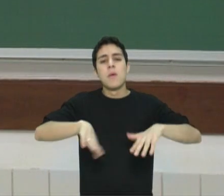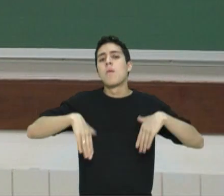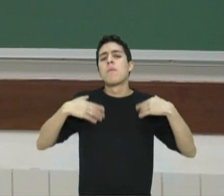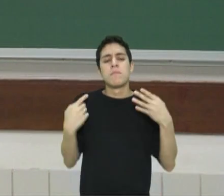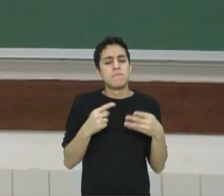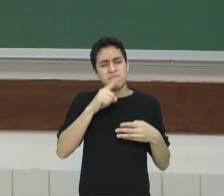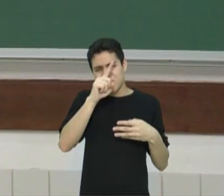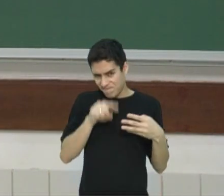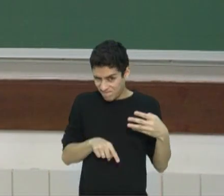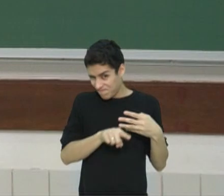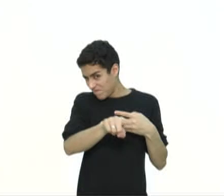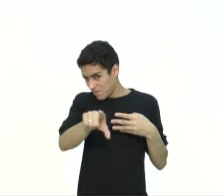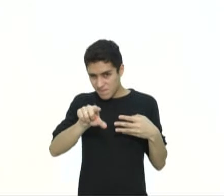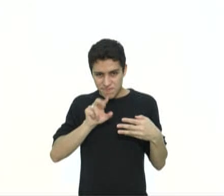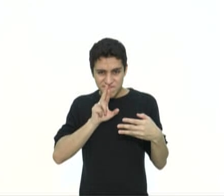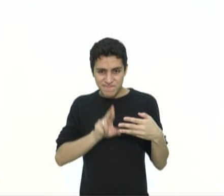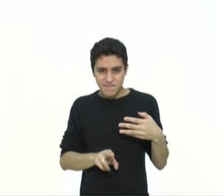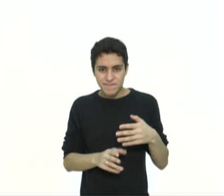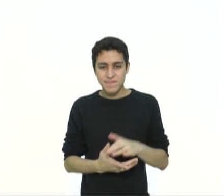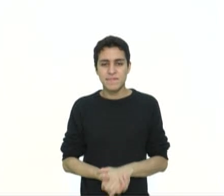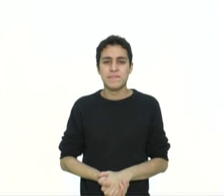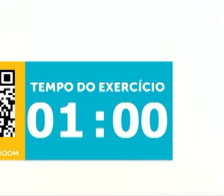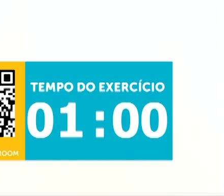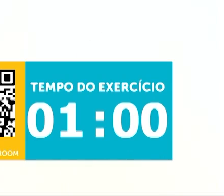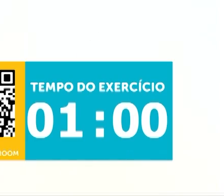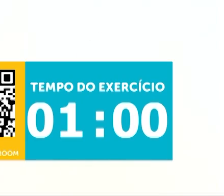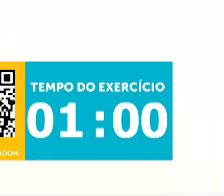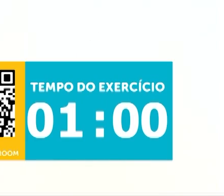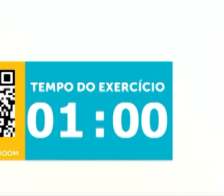falaram Ana Madalena a